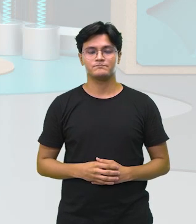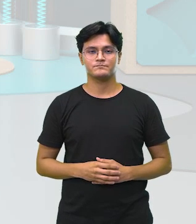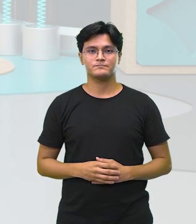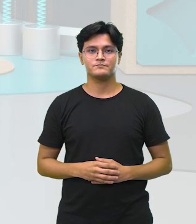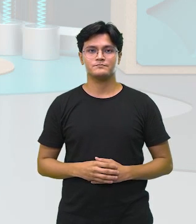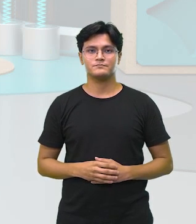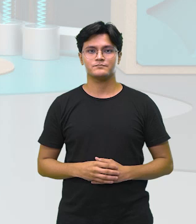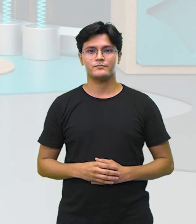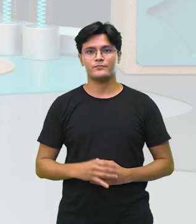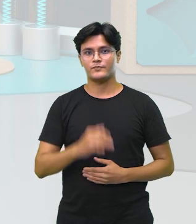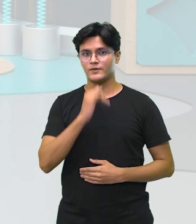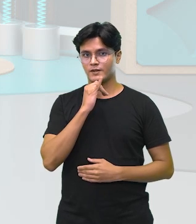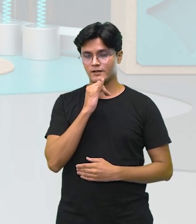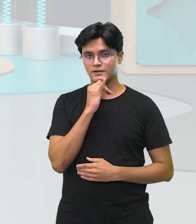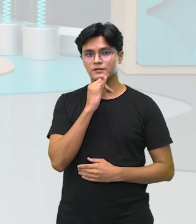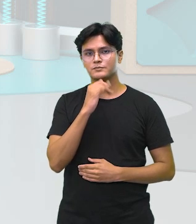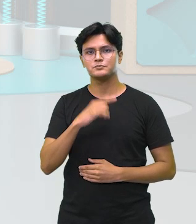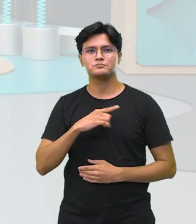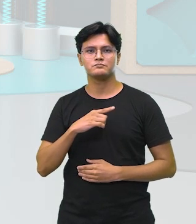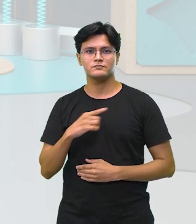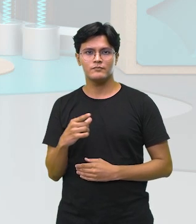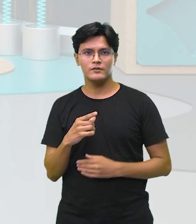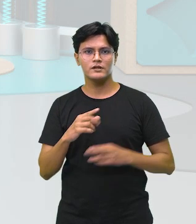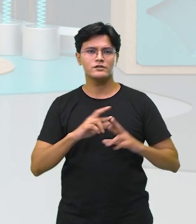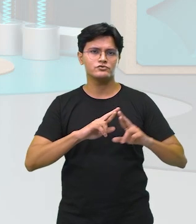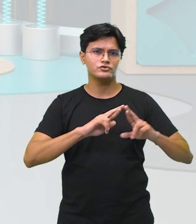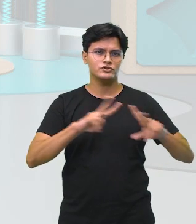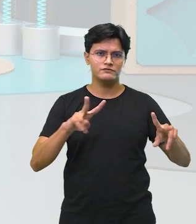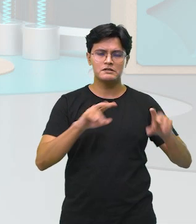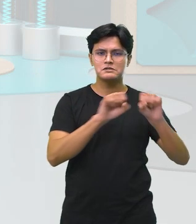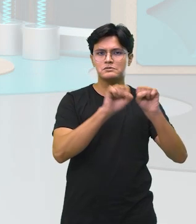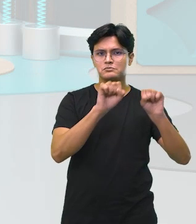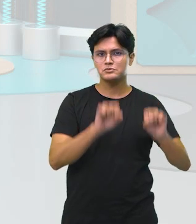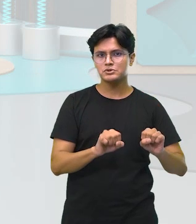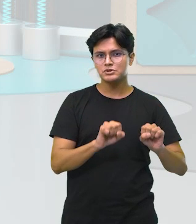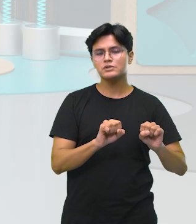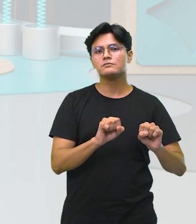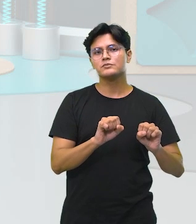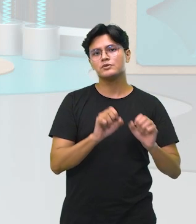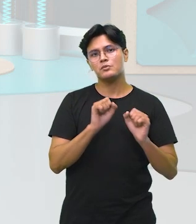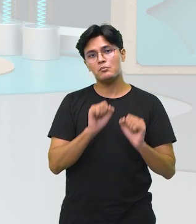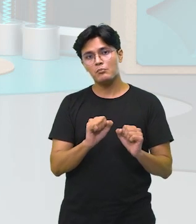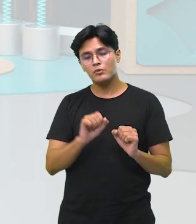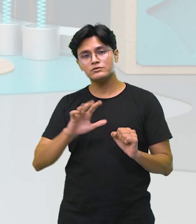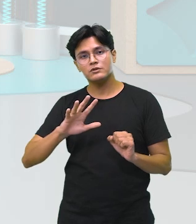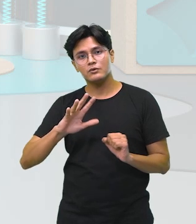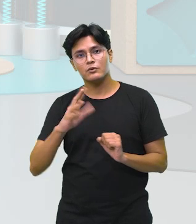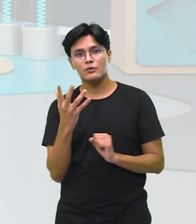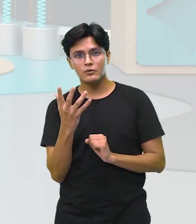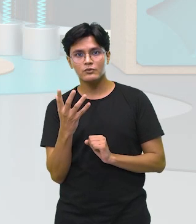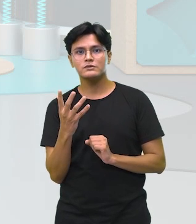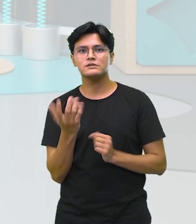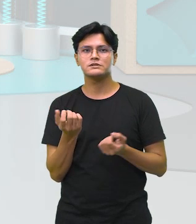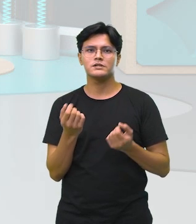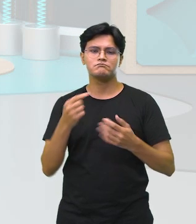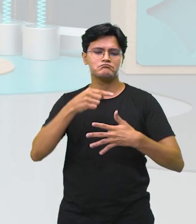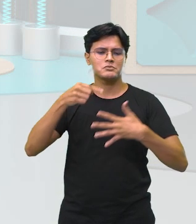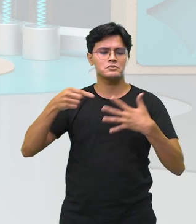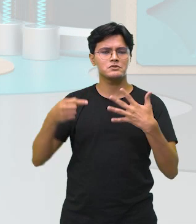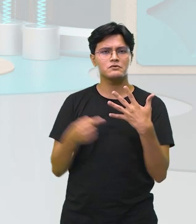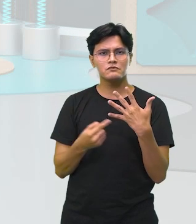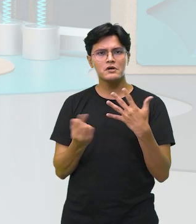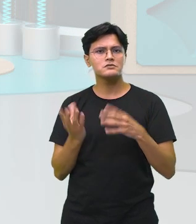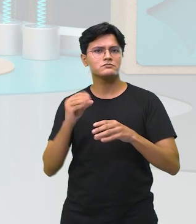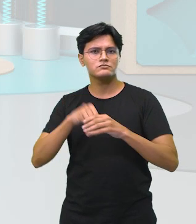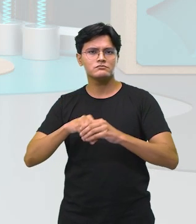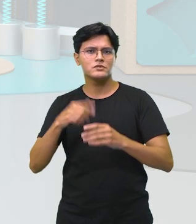nós vamos ter então aí ó diferenças sistemáticas de que podem ocorrer em vários aspectos de uma